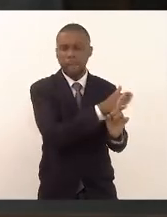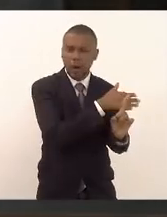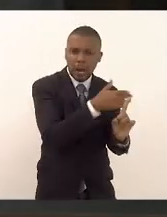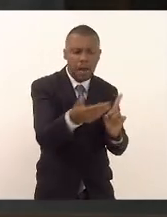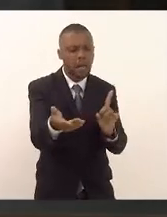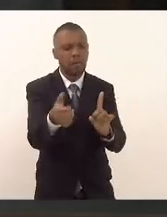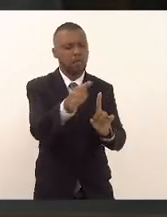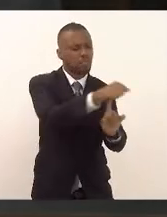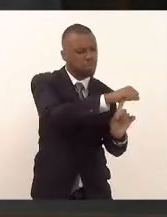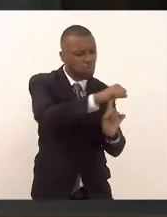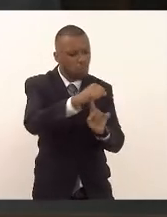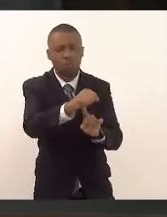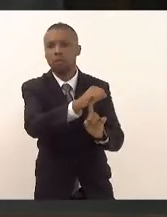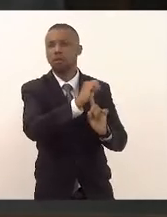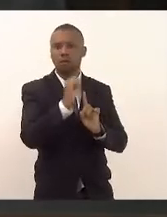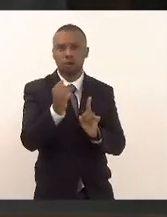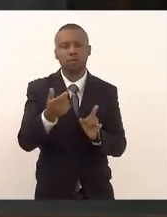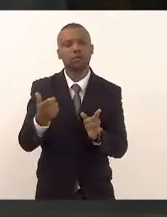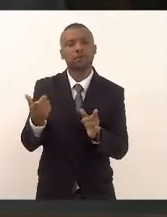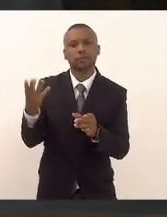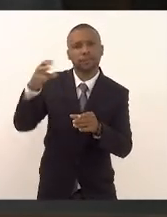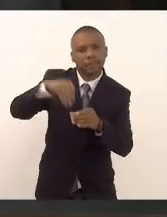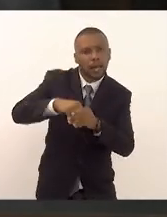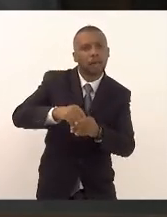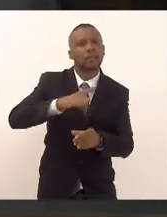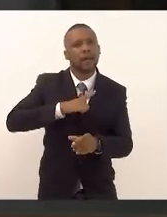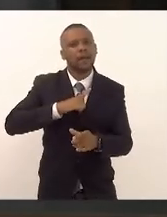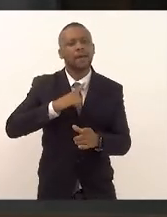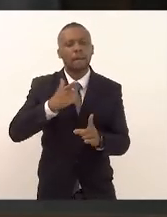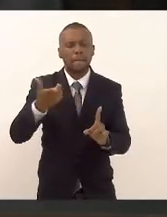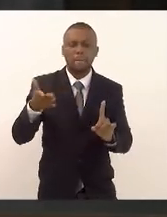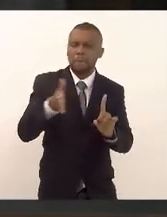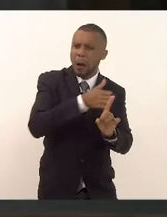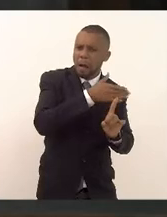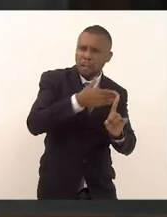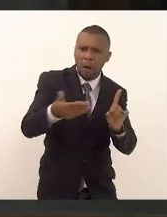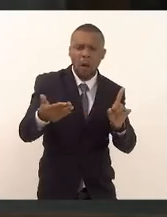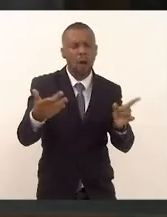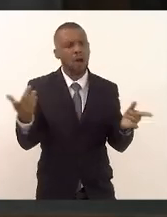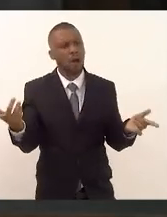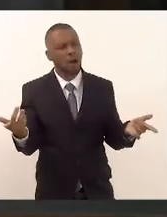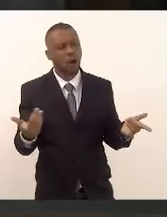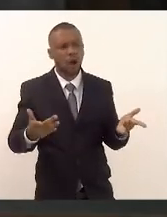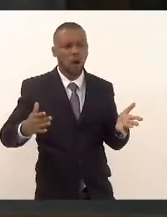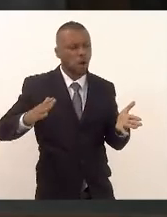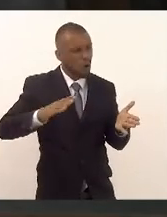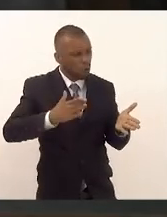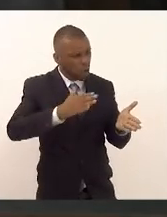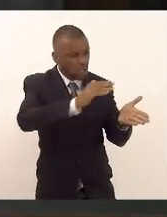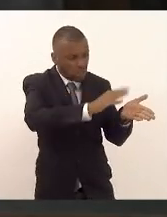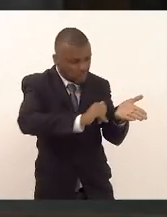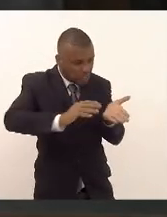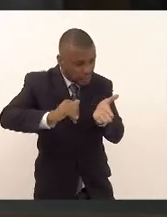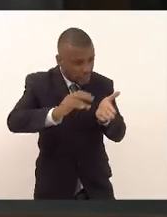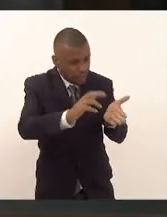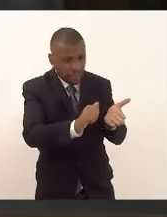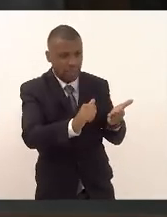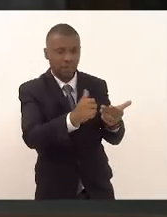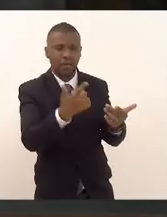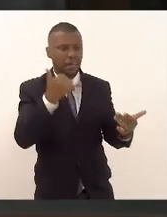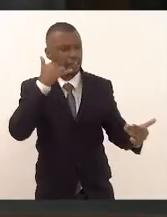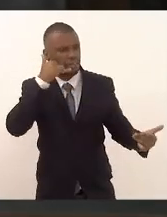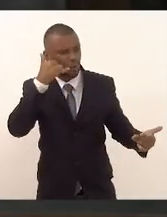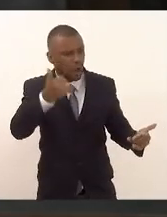estão embutidas violências físicas, patrimoniais e emocionais. Então, nesse sentido,